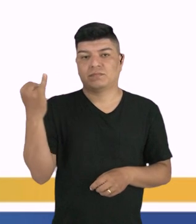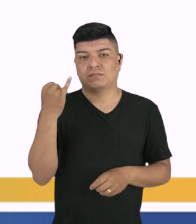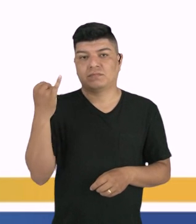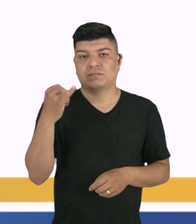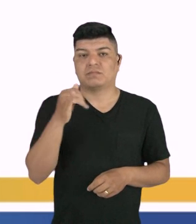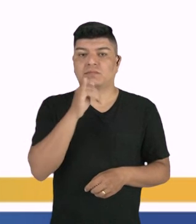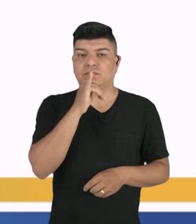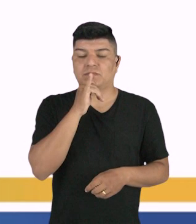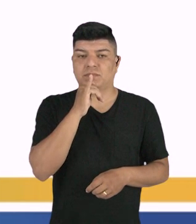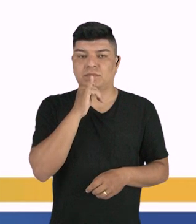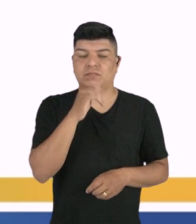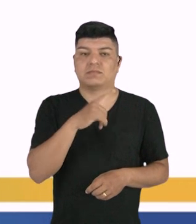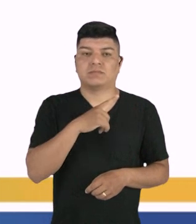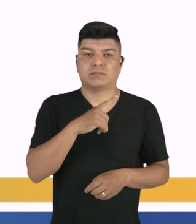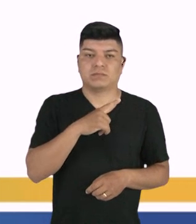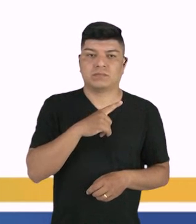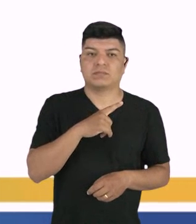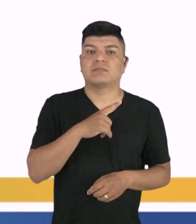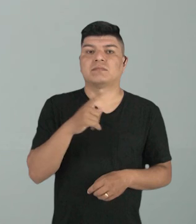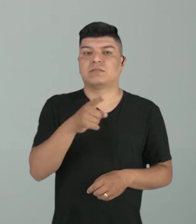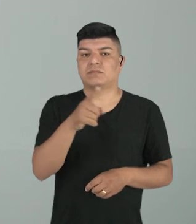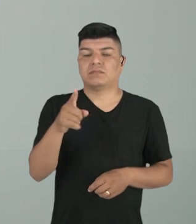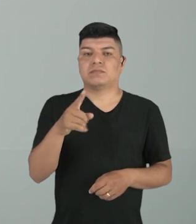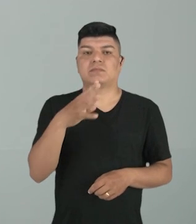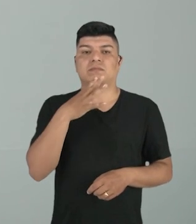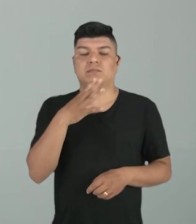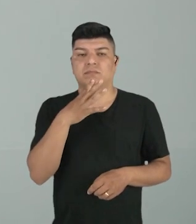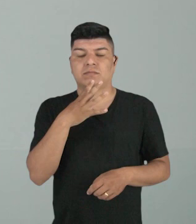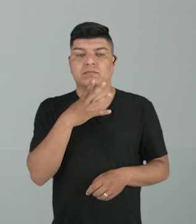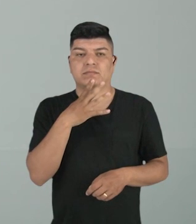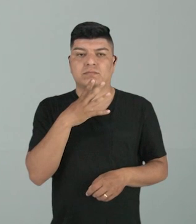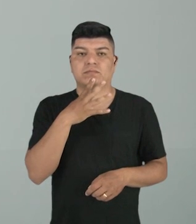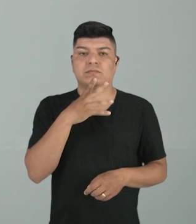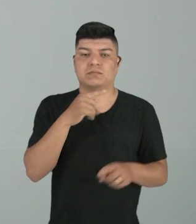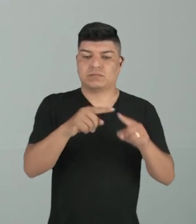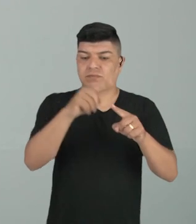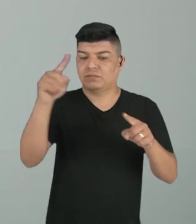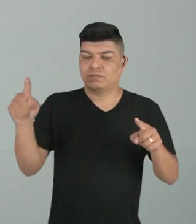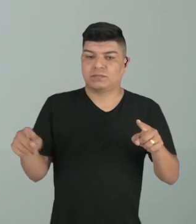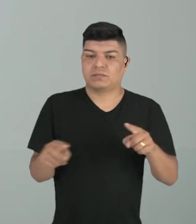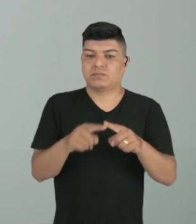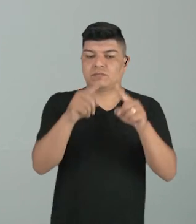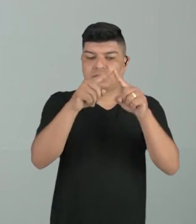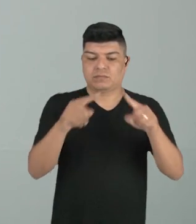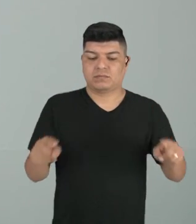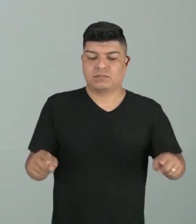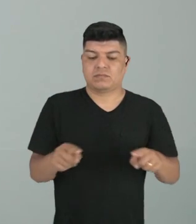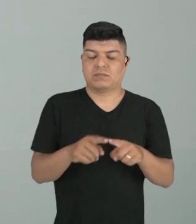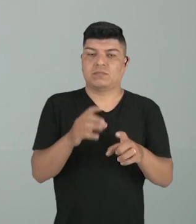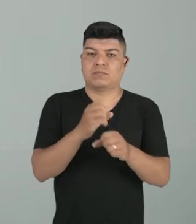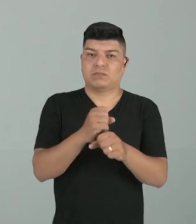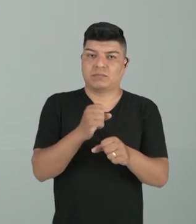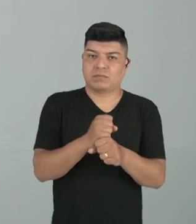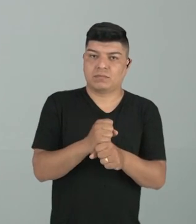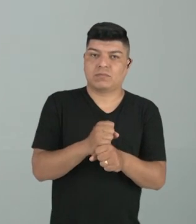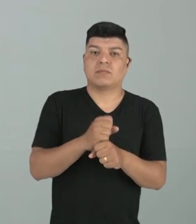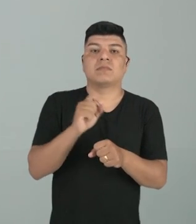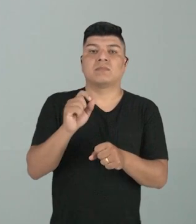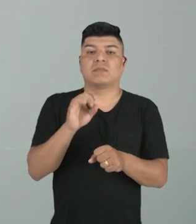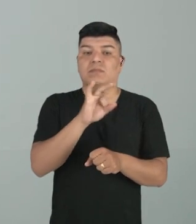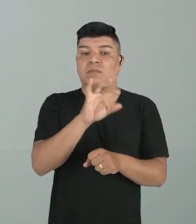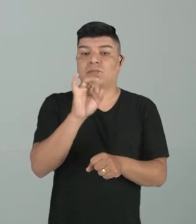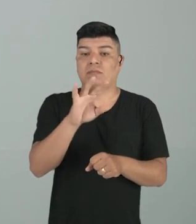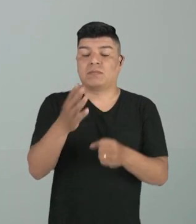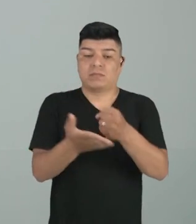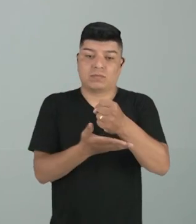breves exemplos que nós consideramos de você conhecer o ciclo trigonométrico, né? Conhecer os sinais das